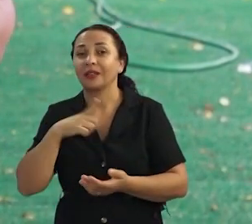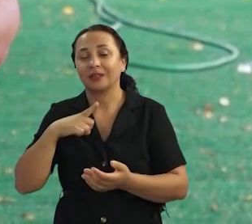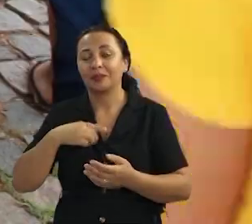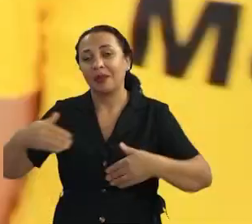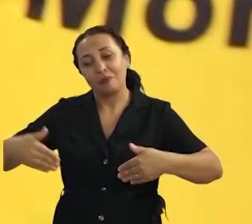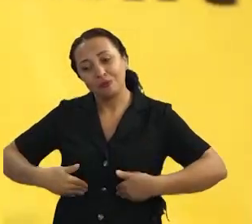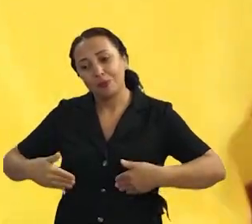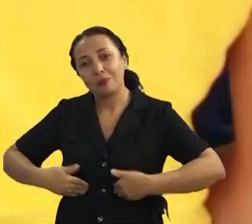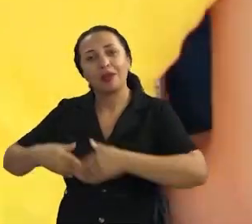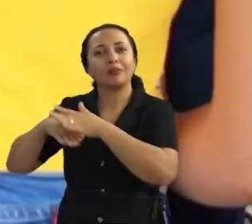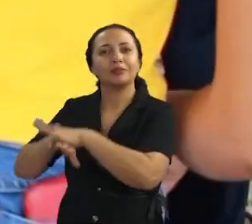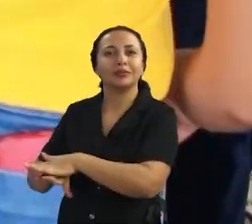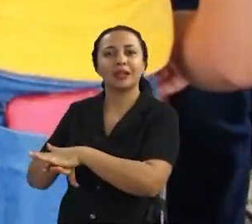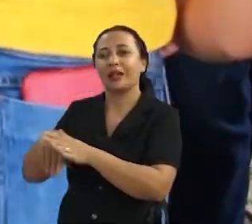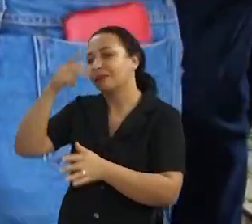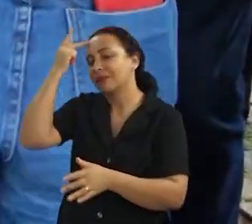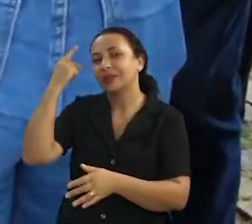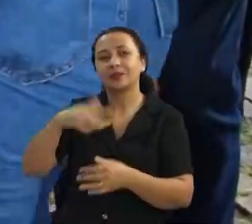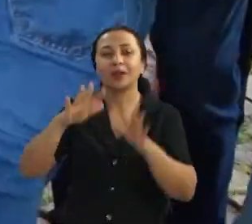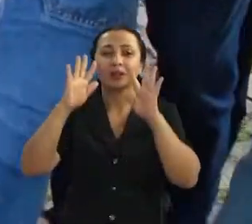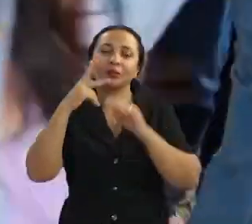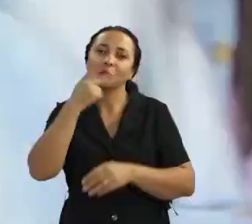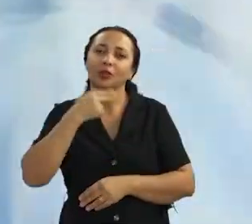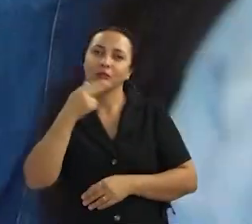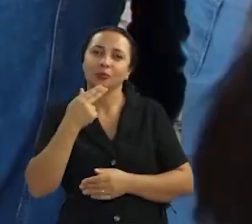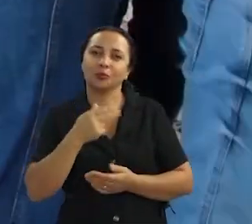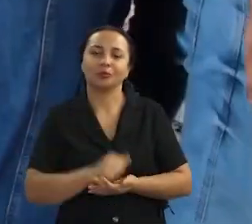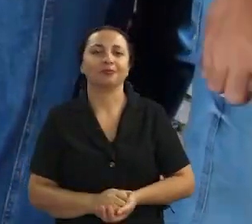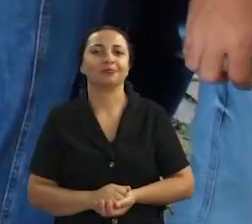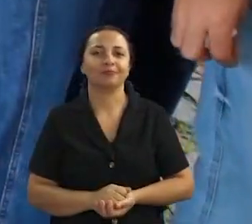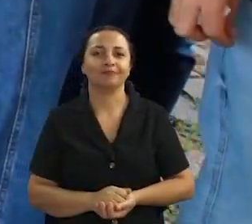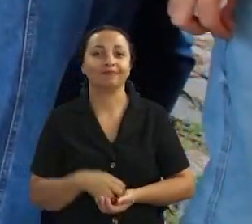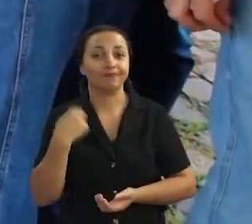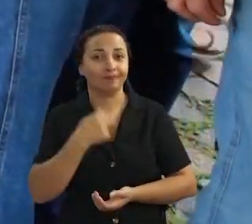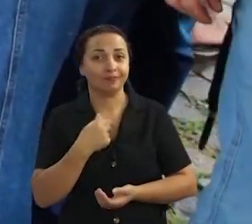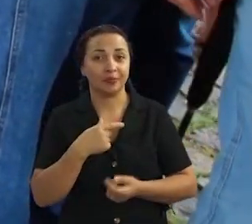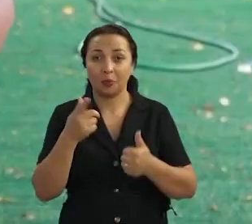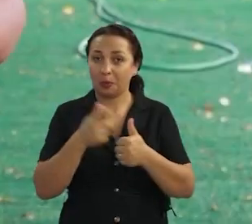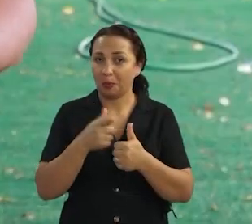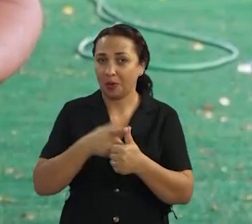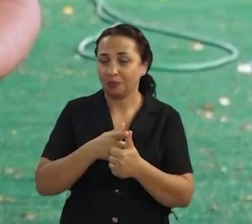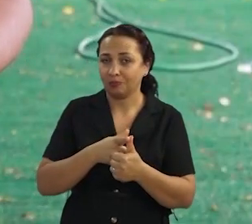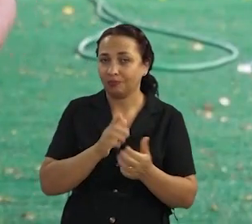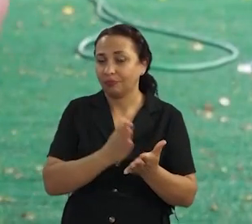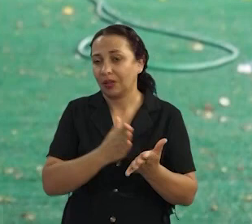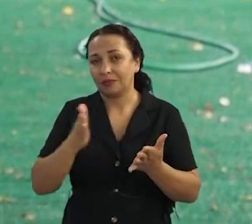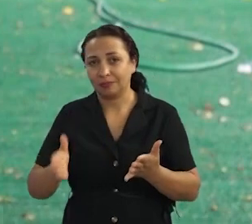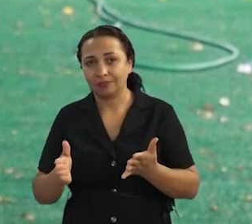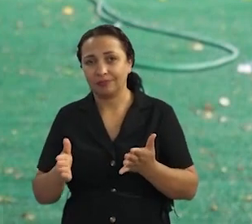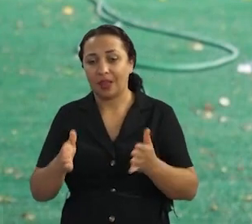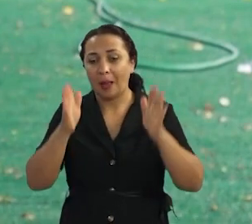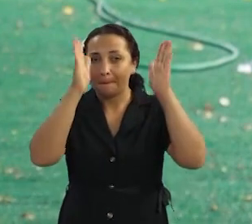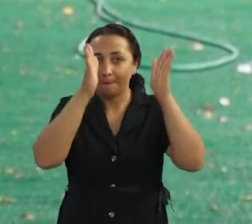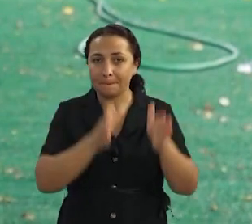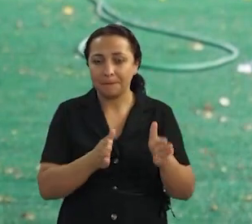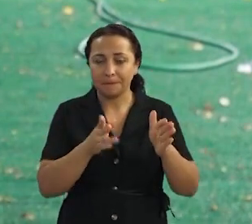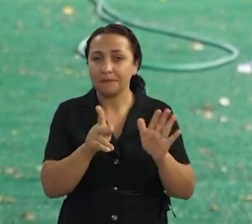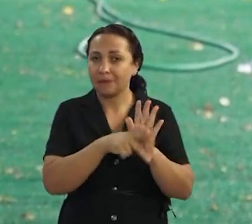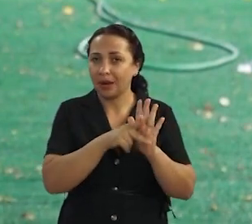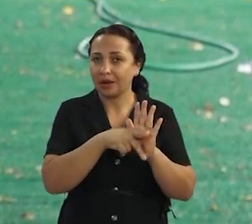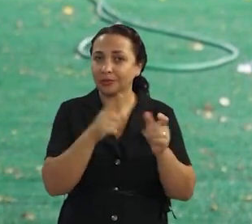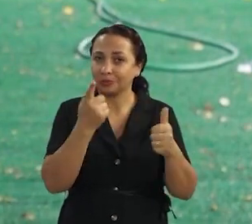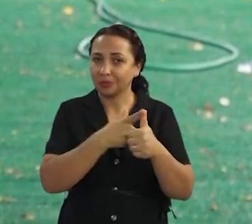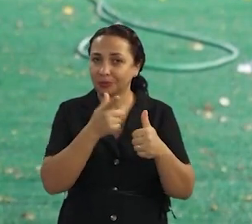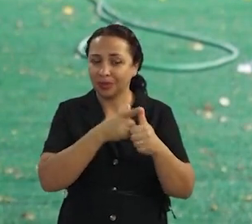a fome oculta em que a pessoa tem o alimento, mas não é nutritivo. Nós estamos no primeiro passo. Então, a primeira parte